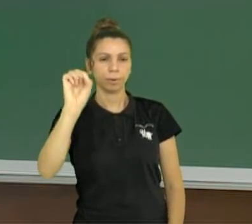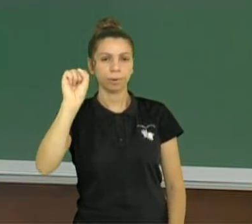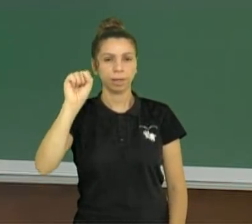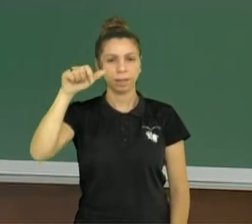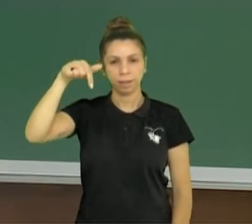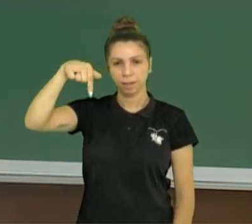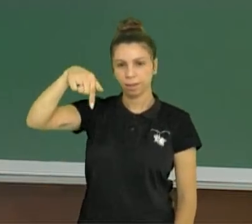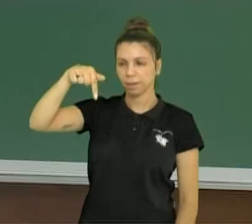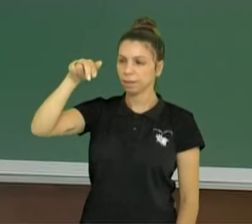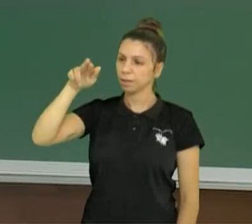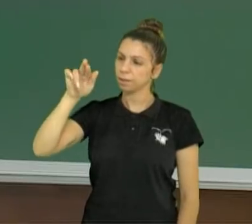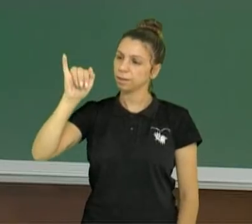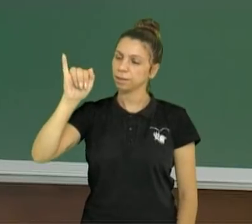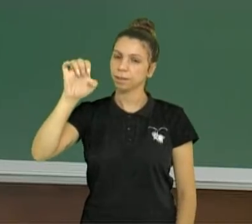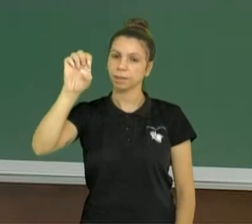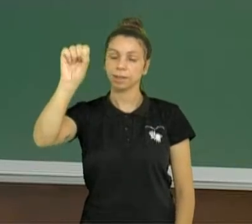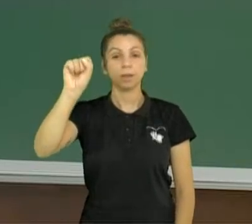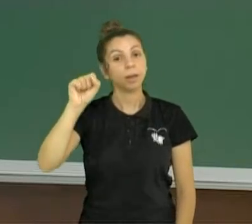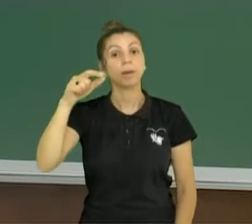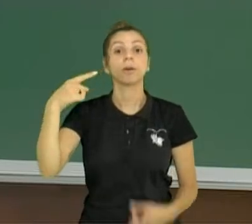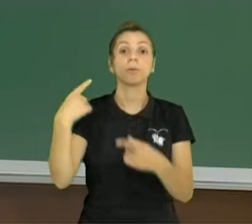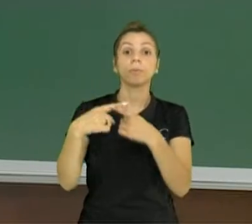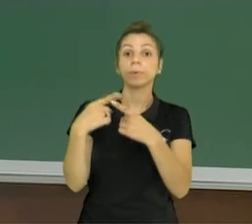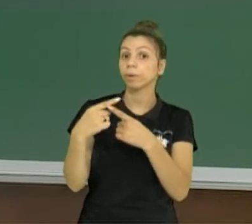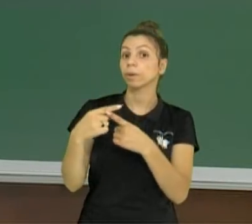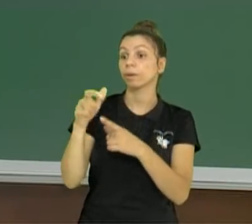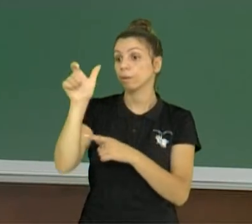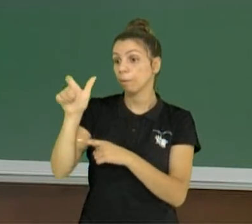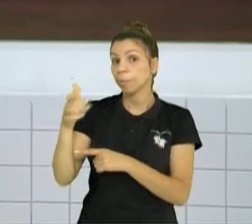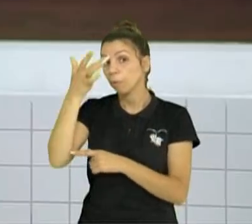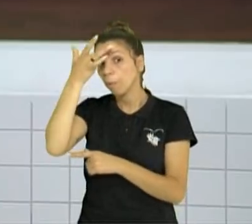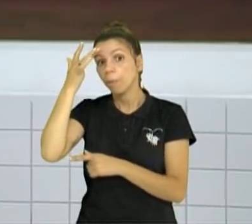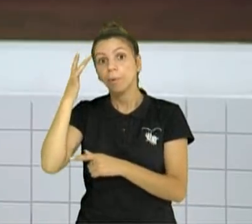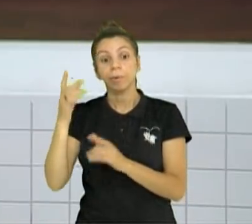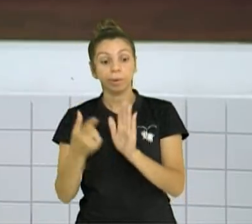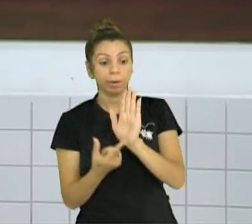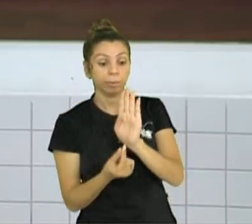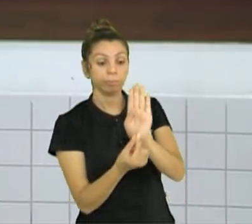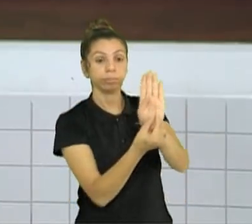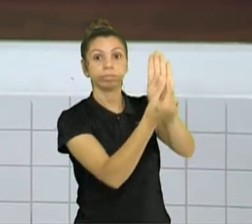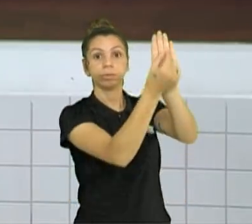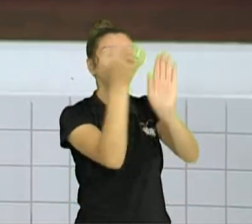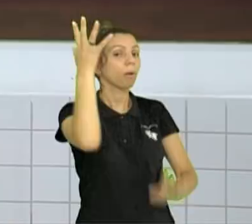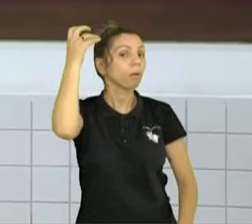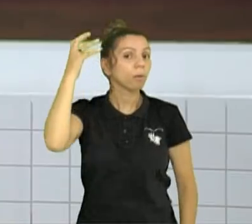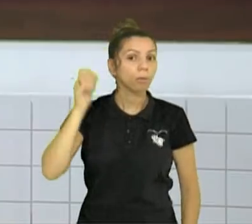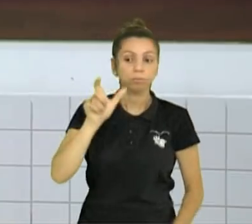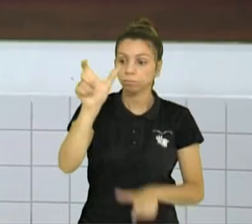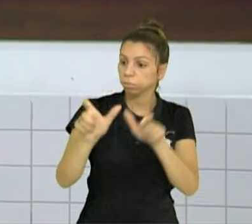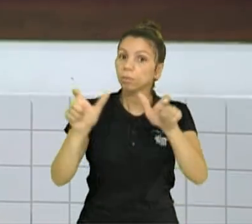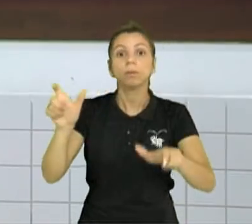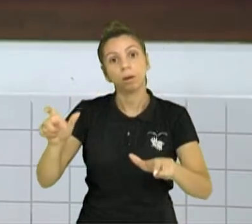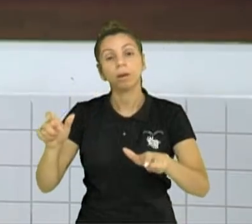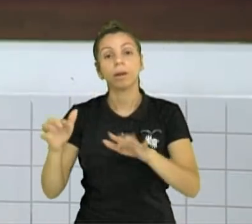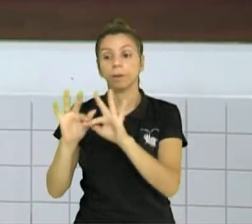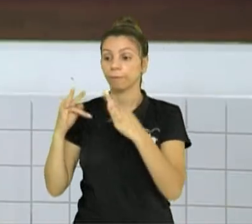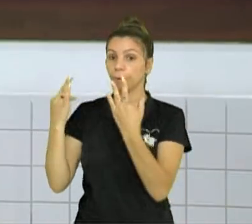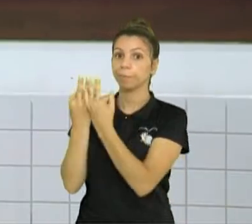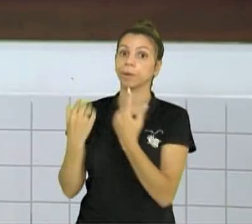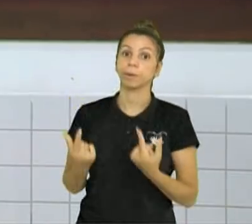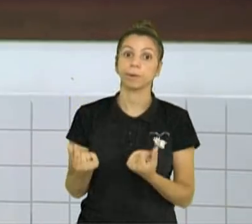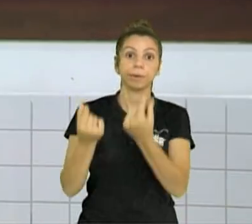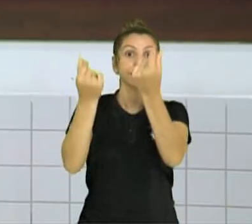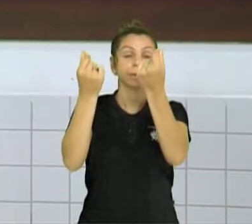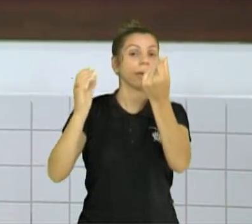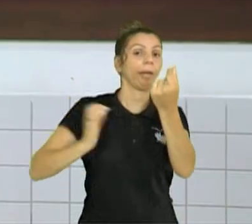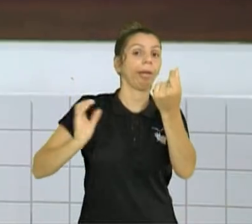da elite. Rousseau, Voltaire, Diderot, Dan Lambert, né, John Locke, Montesquieu, são pessoas de famílias ricas,